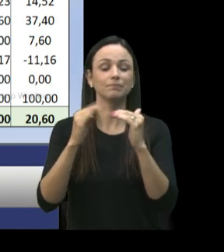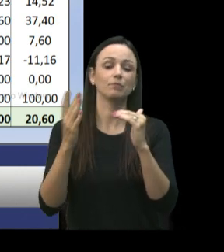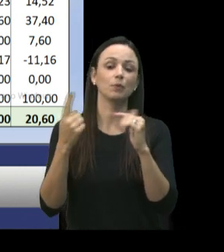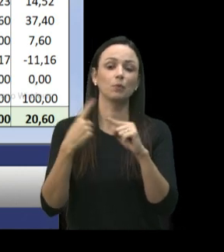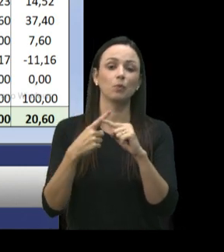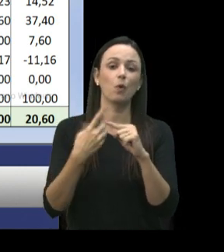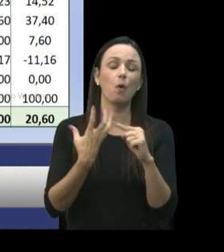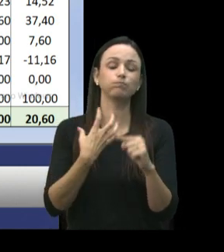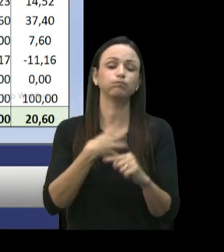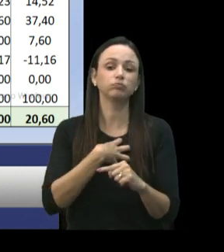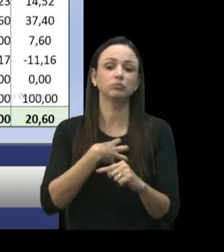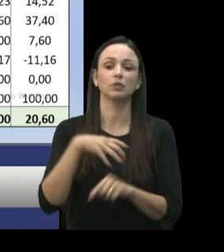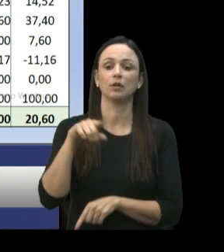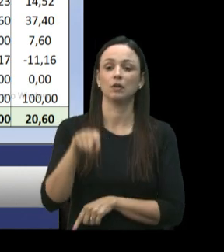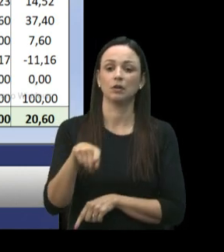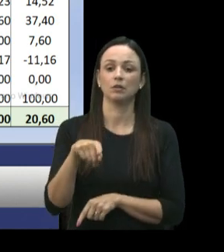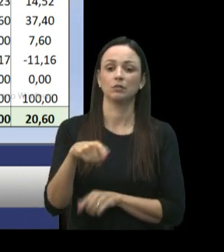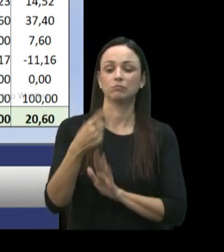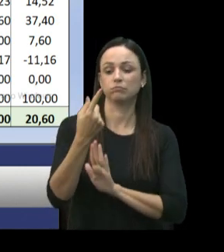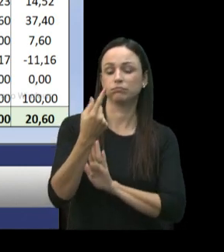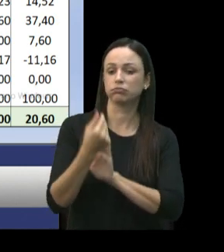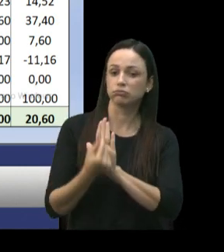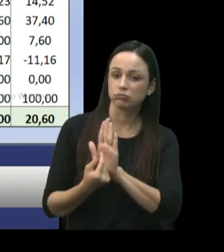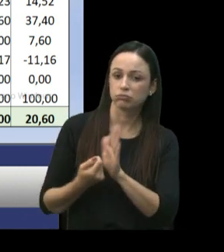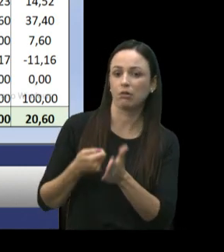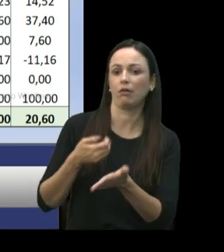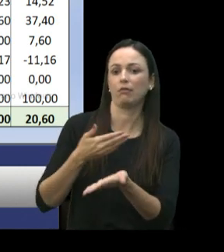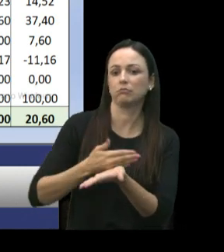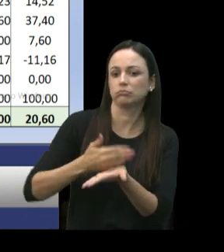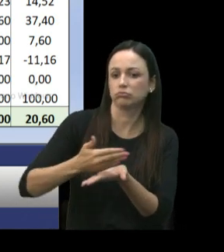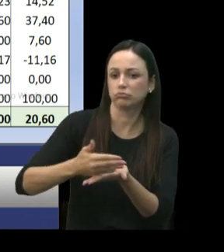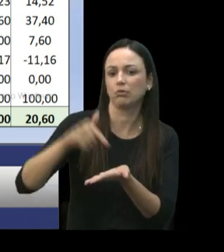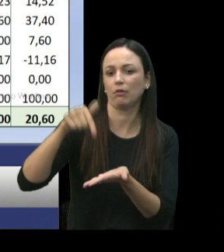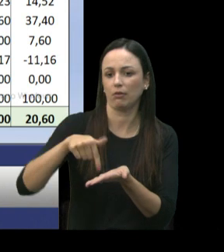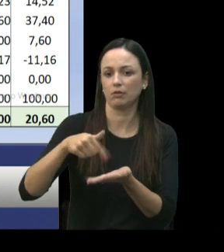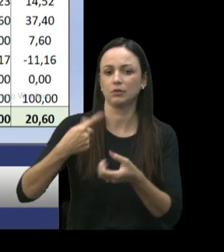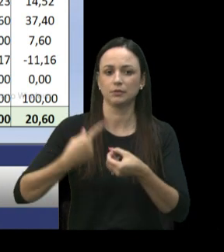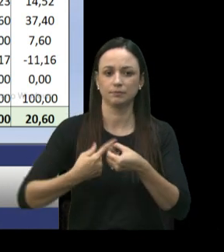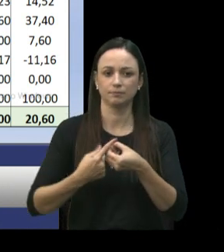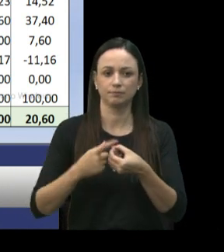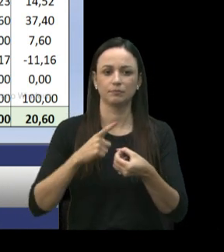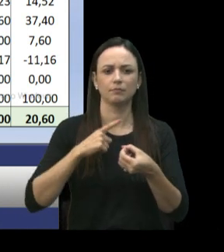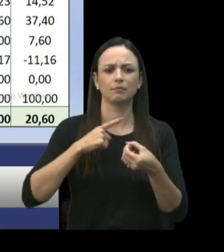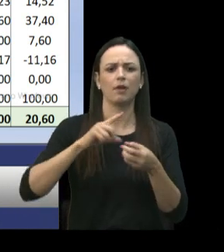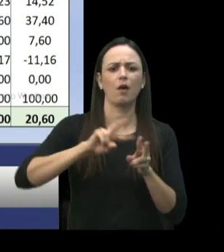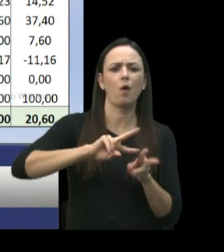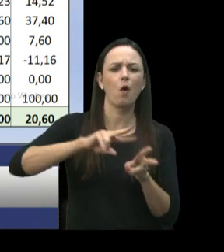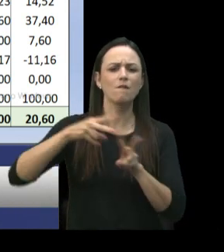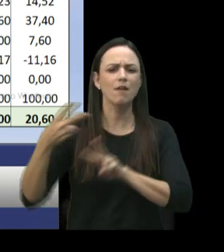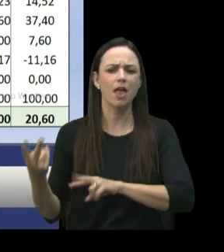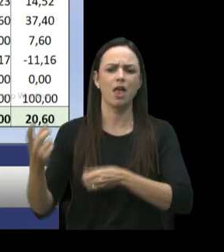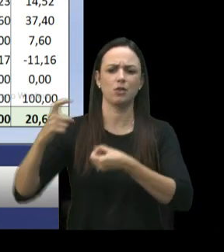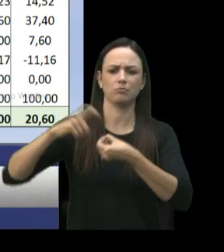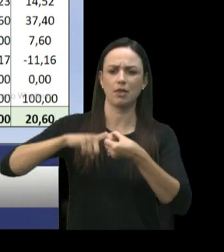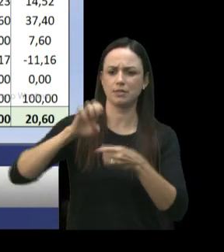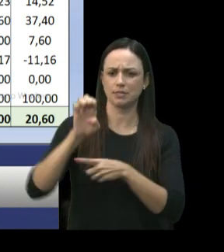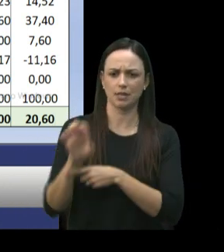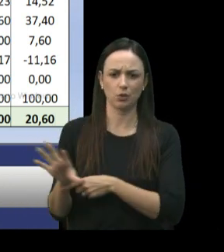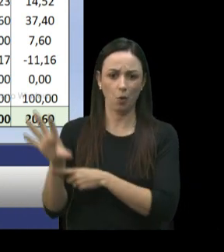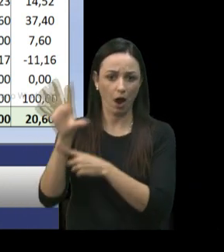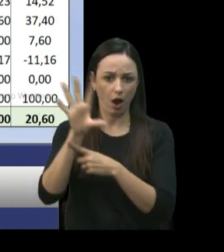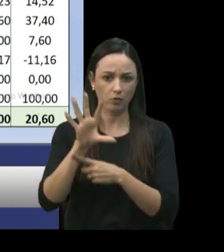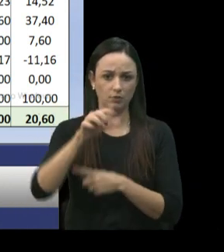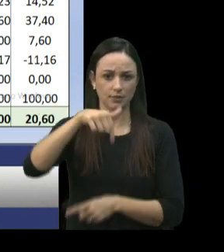comportar o exercício financeiro do município. Depois nós temos as transferências de convênios estaduais,